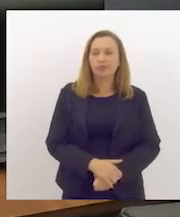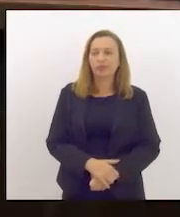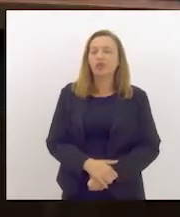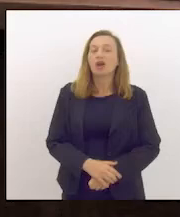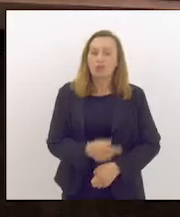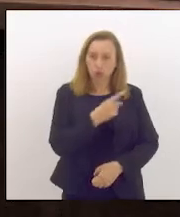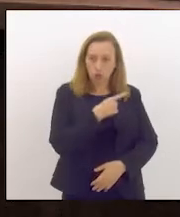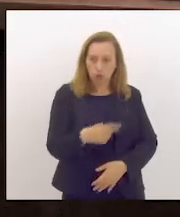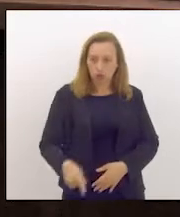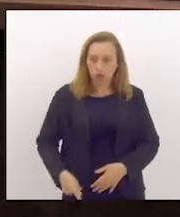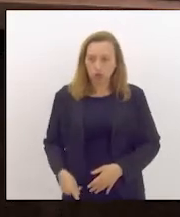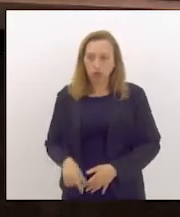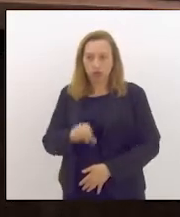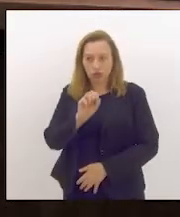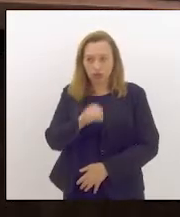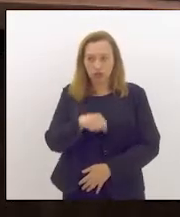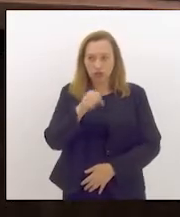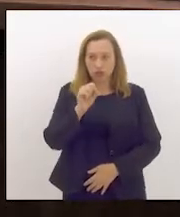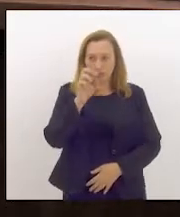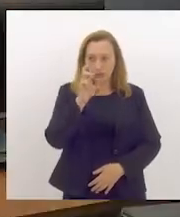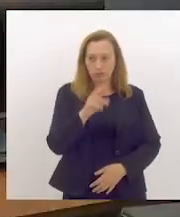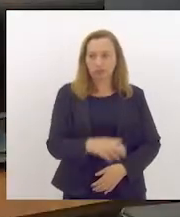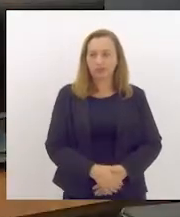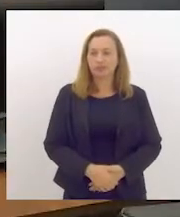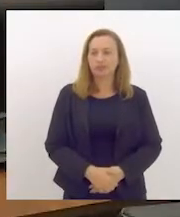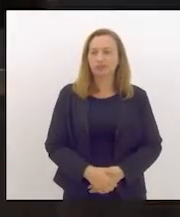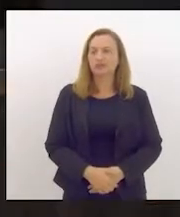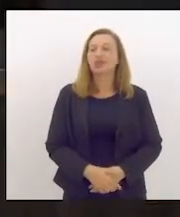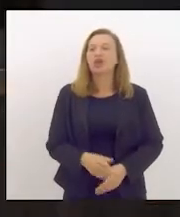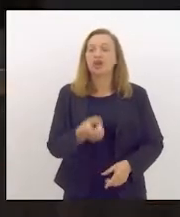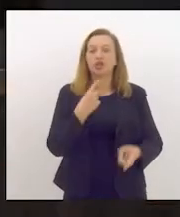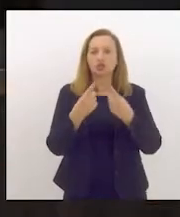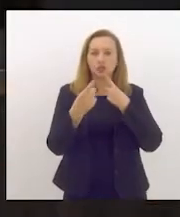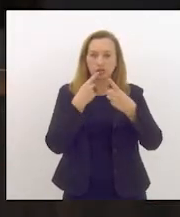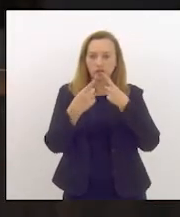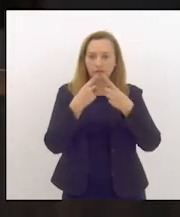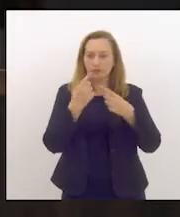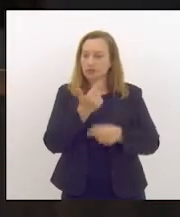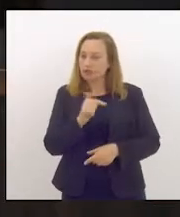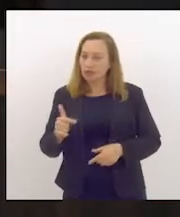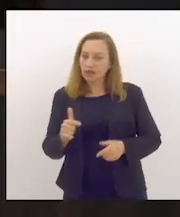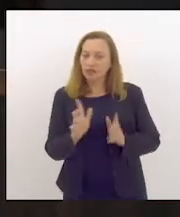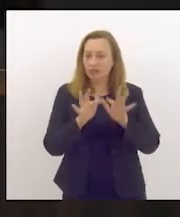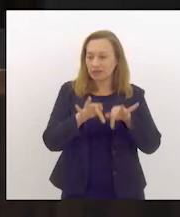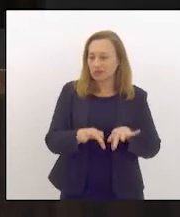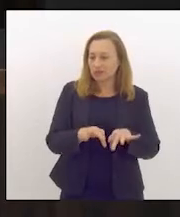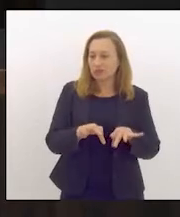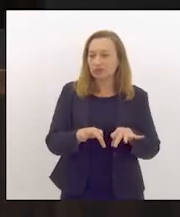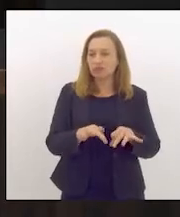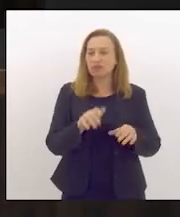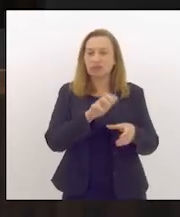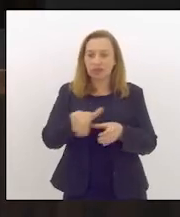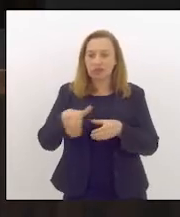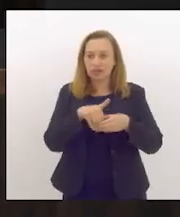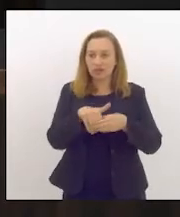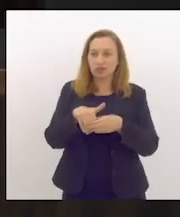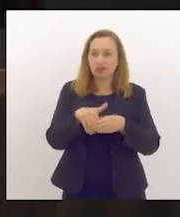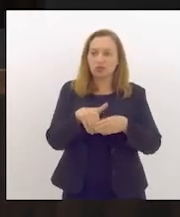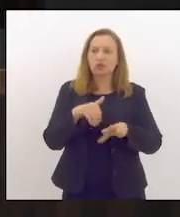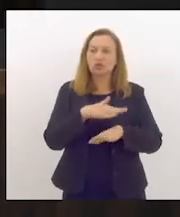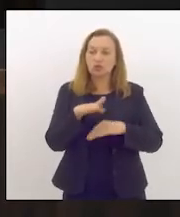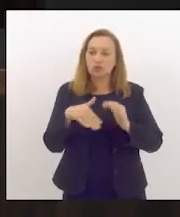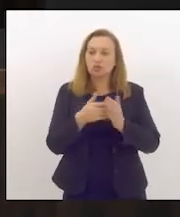o presidente o parecer favorável com os pareceres emitidos em discussão não havendo Quem Queira discutir Serra da discussão e votação